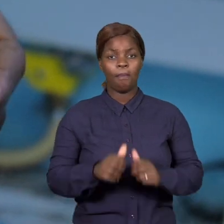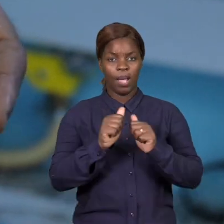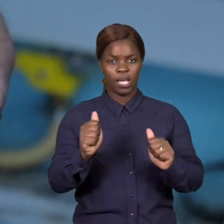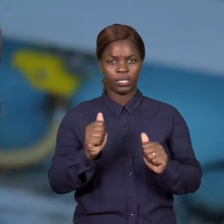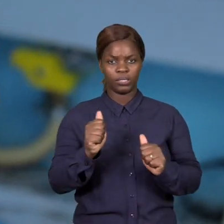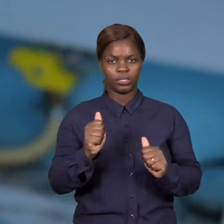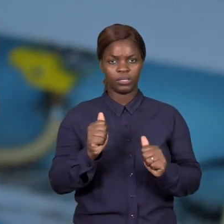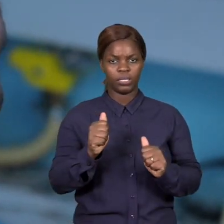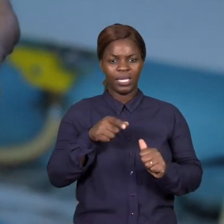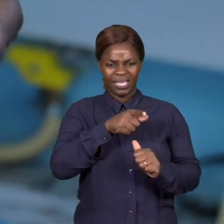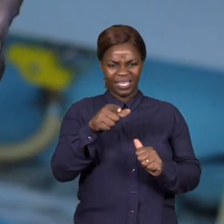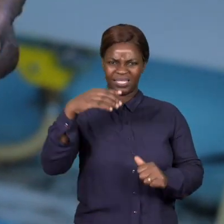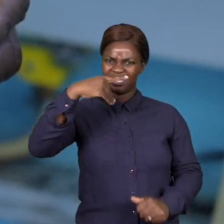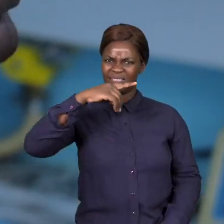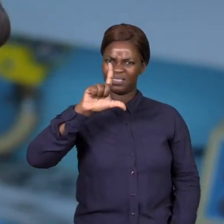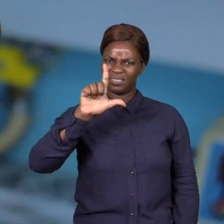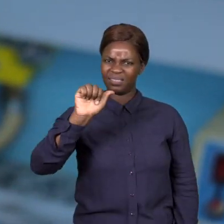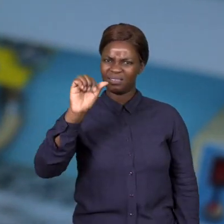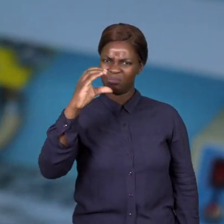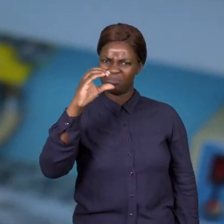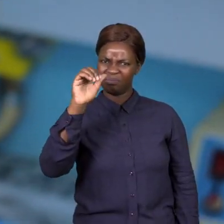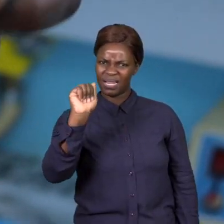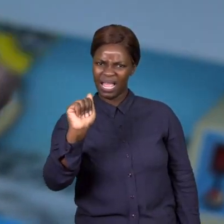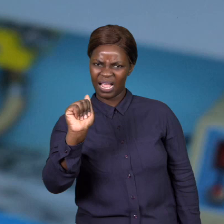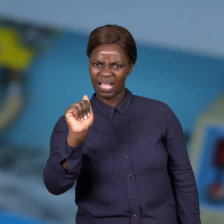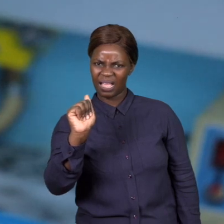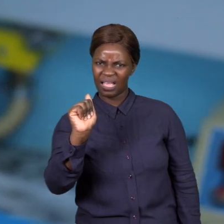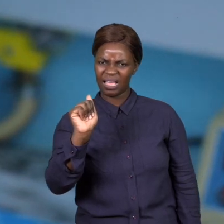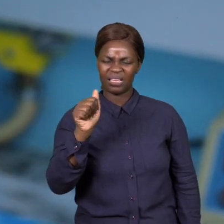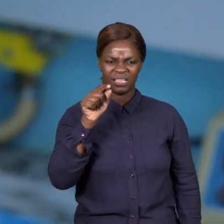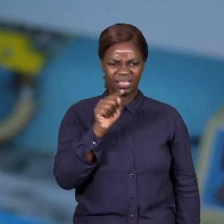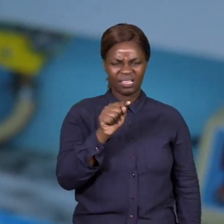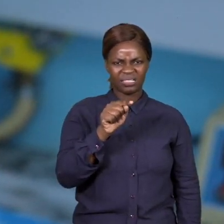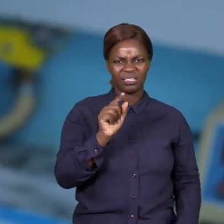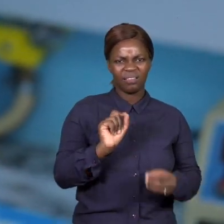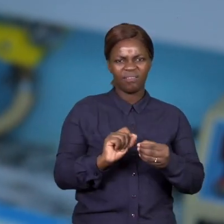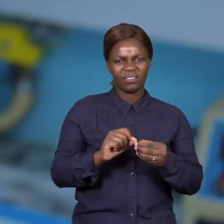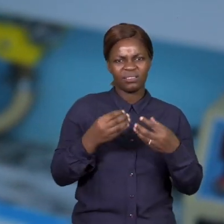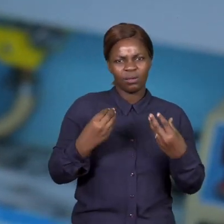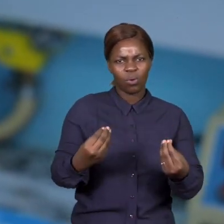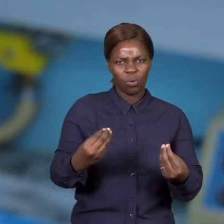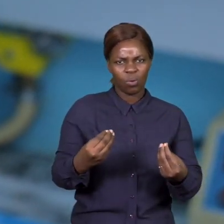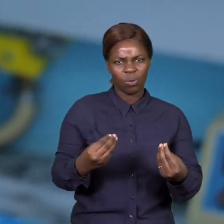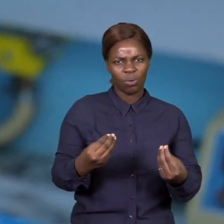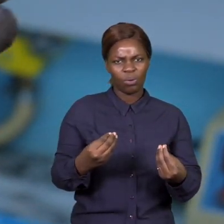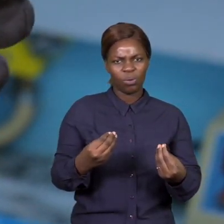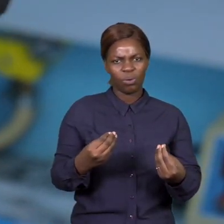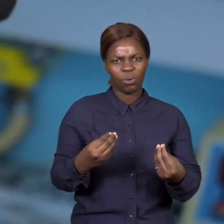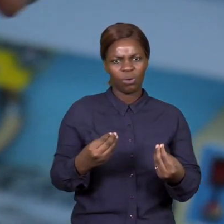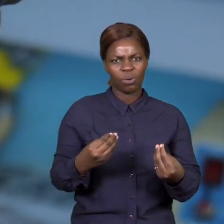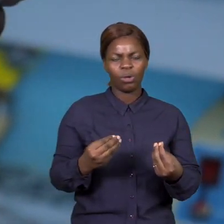tipo de placas, que já são definitivas, que são chamadas placas esqueléticas, são feitas de cromo cobalto, quase